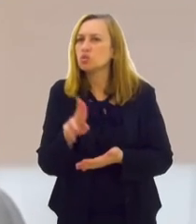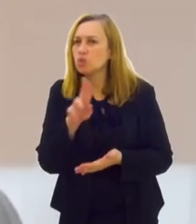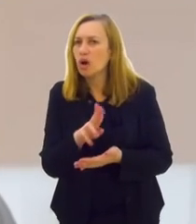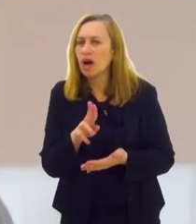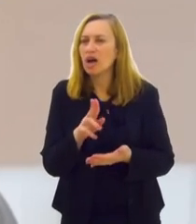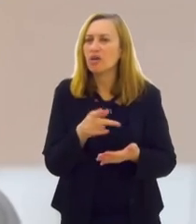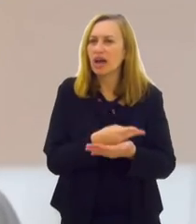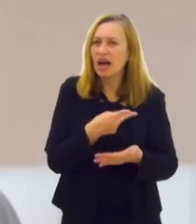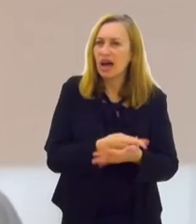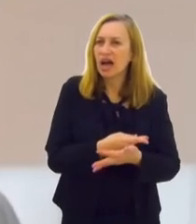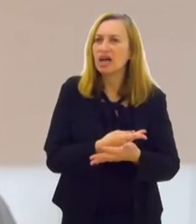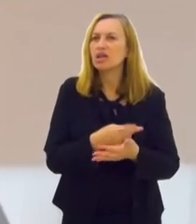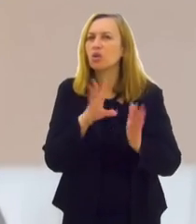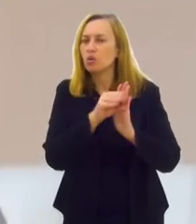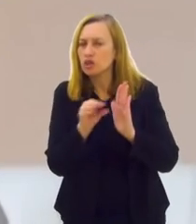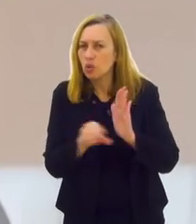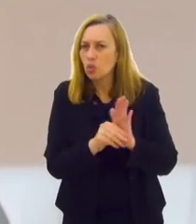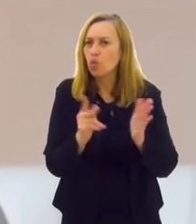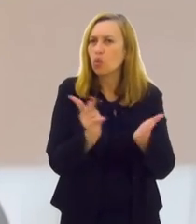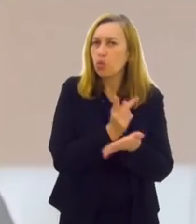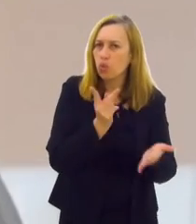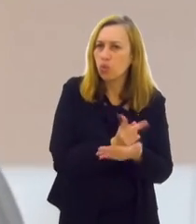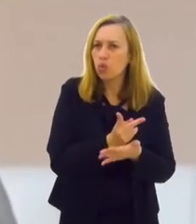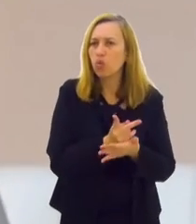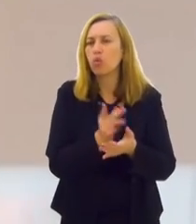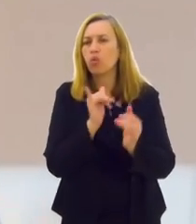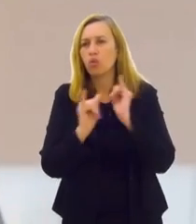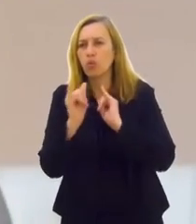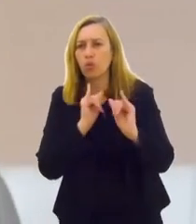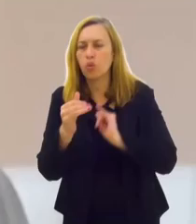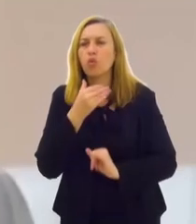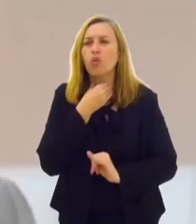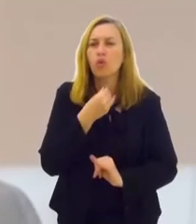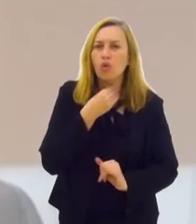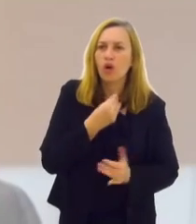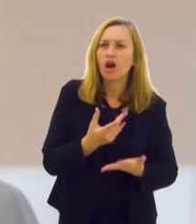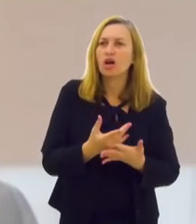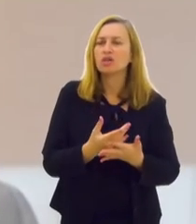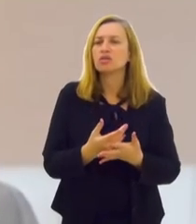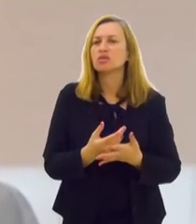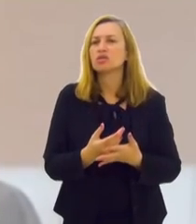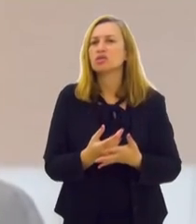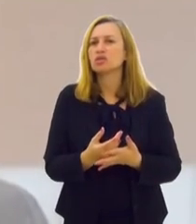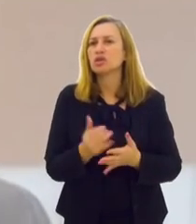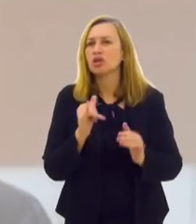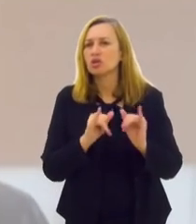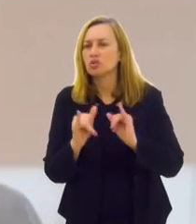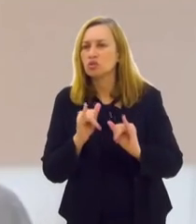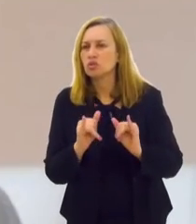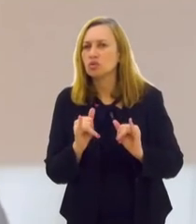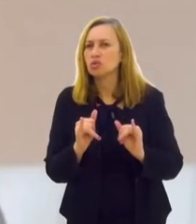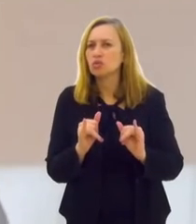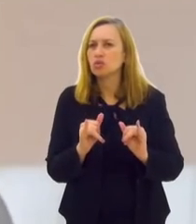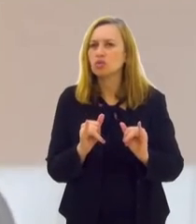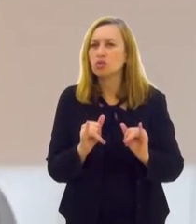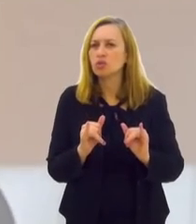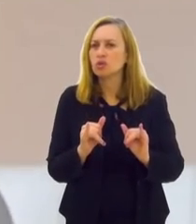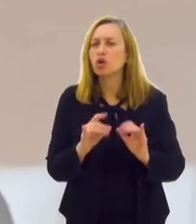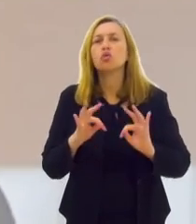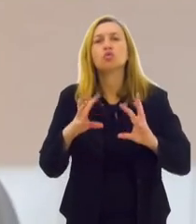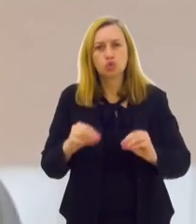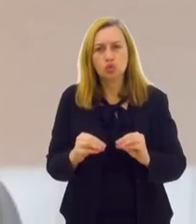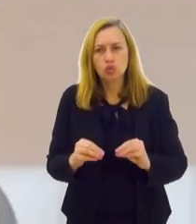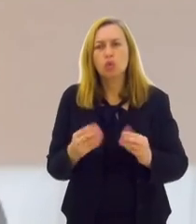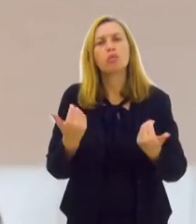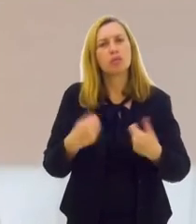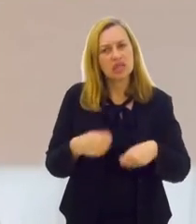de usuários para envio de conteúdo, de noticiar disparos em massa, de noticiar fake news,